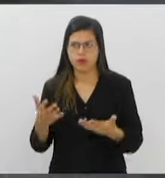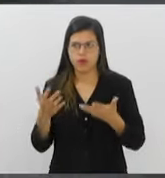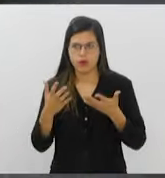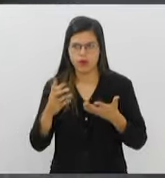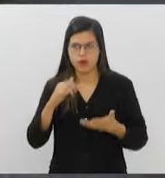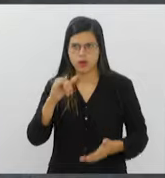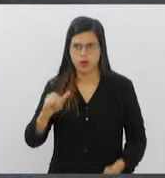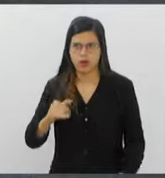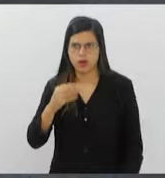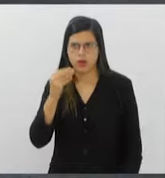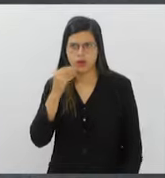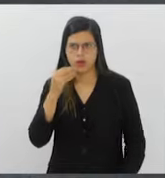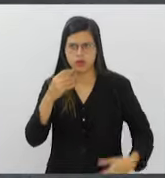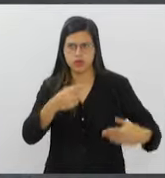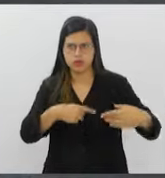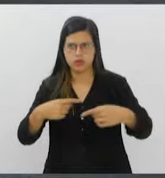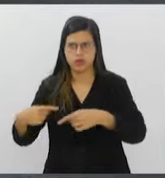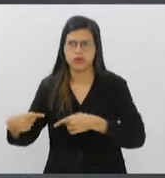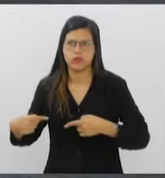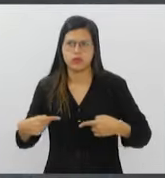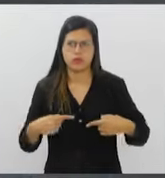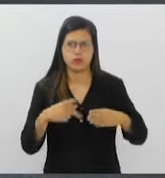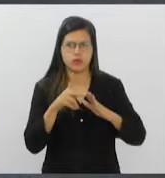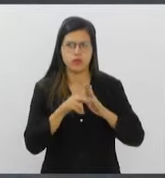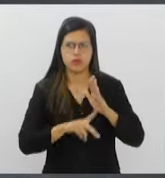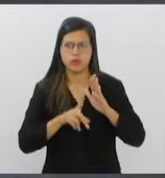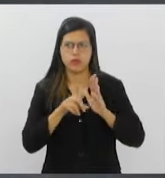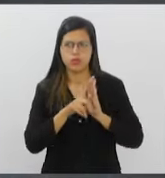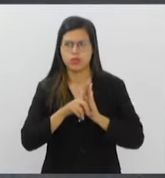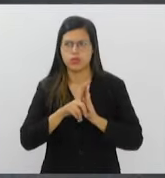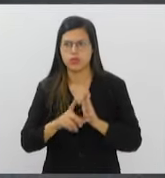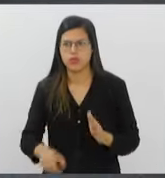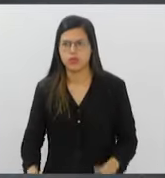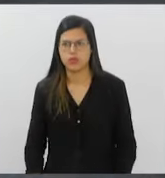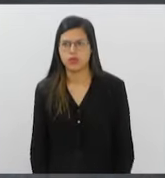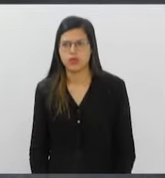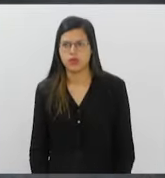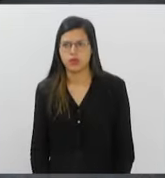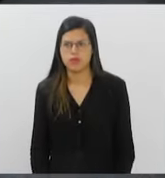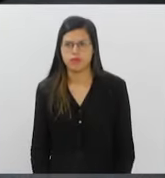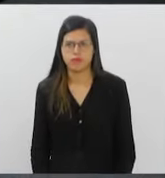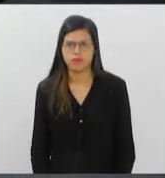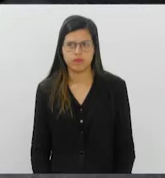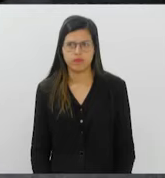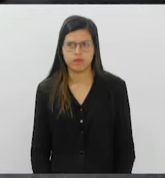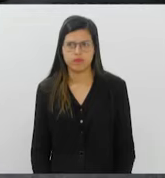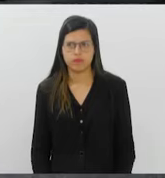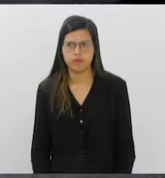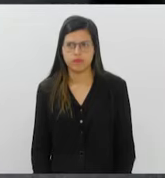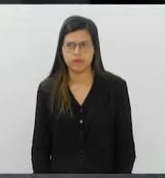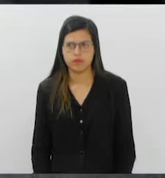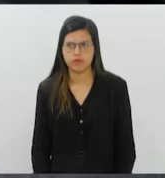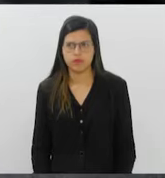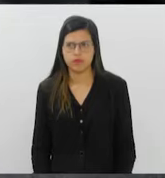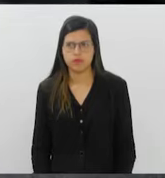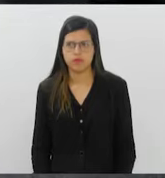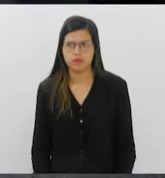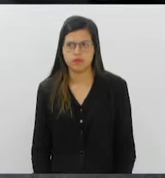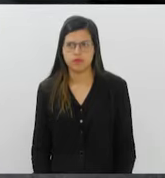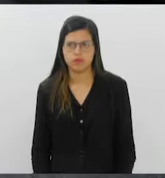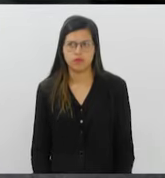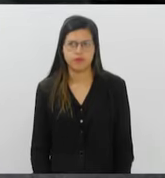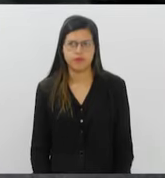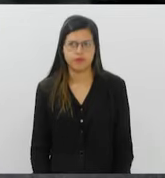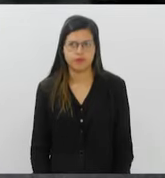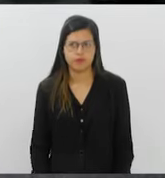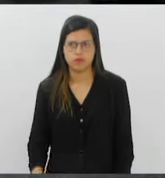o bojo da discussão do projeto para me somar às comemorações